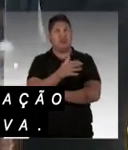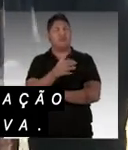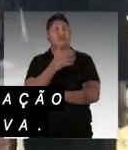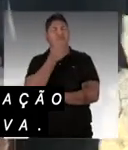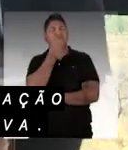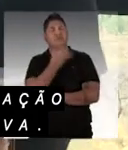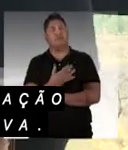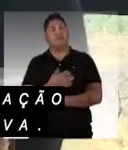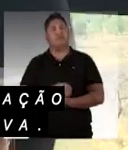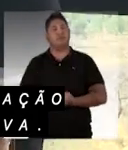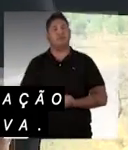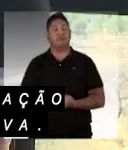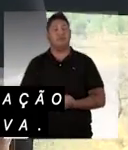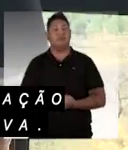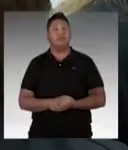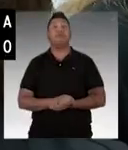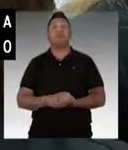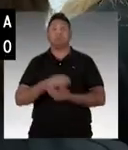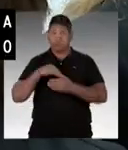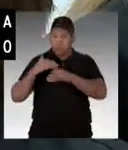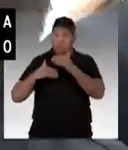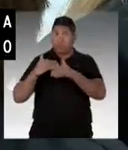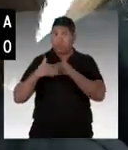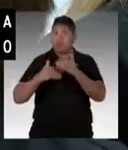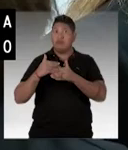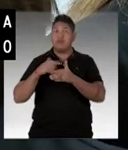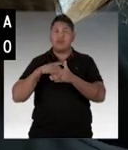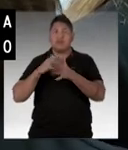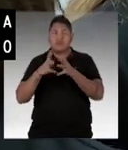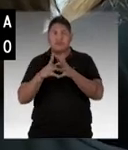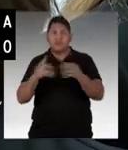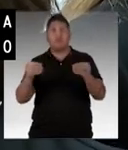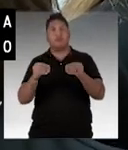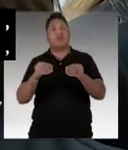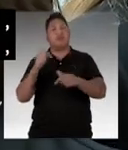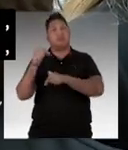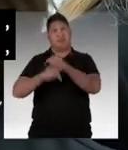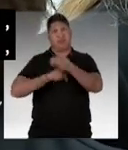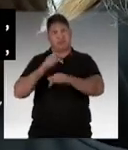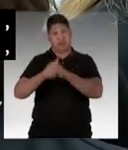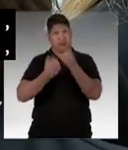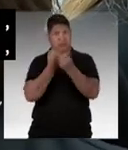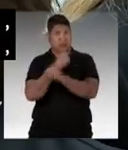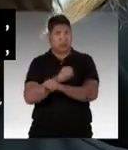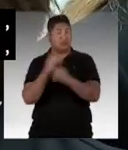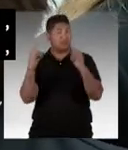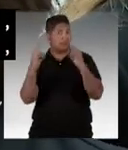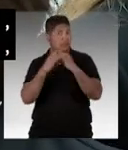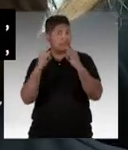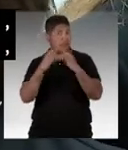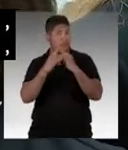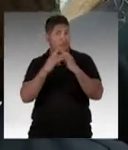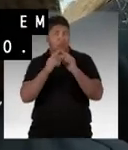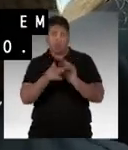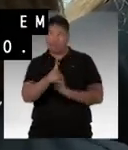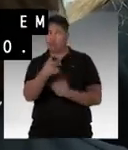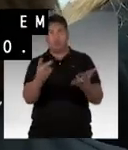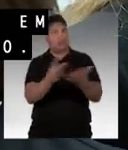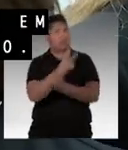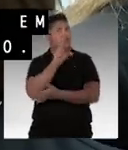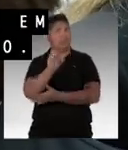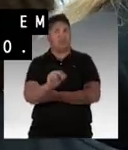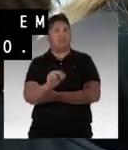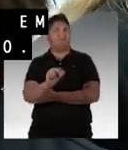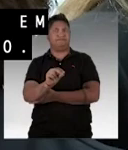renovação do cargo como positiva. Promove medidas para que iniquidades como o trabalho escravo, o trabalho infantil, não